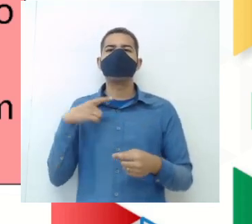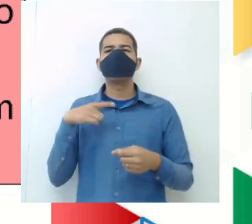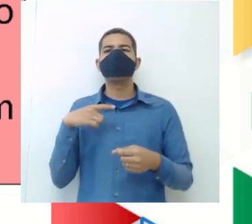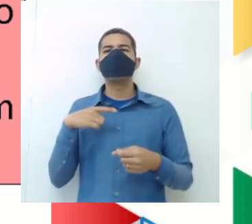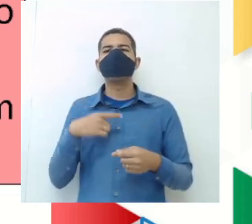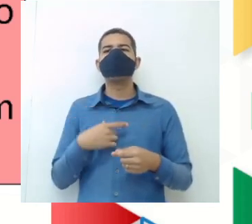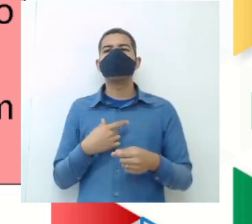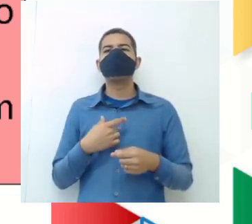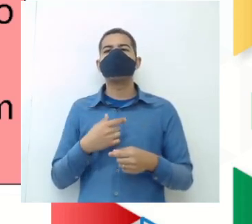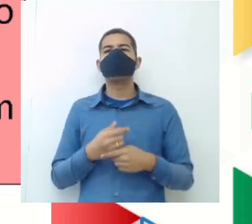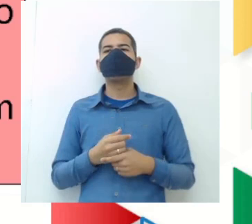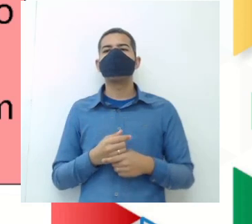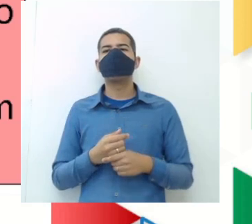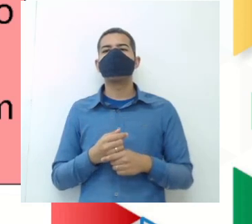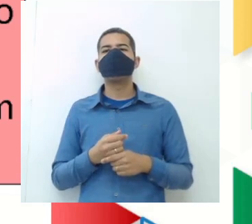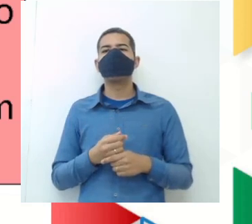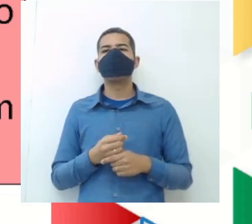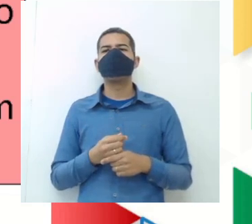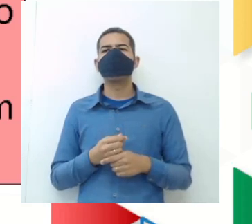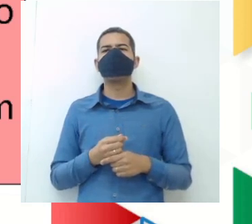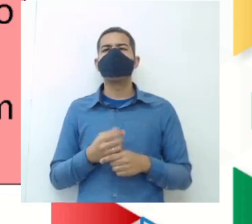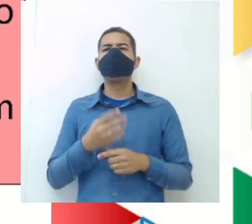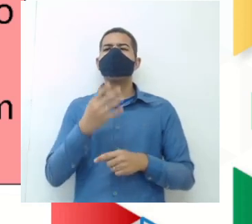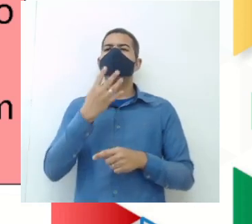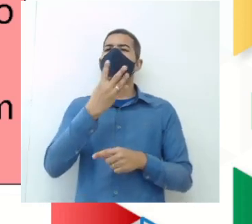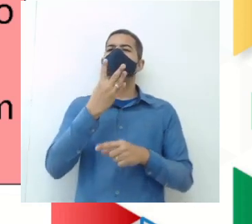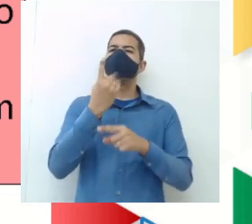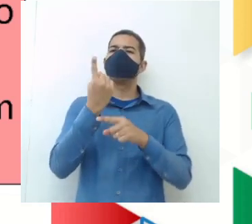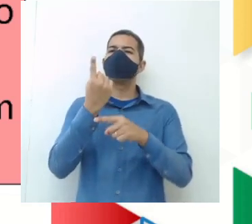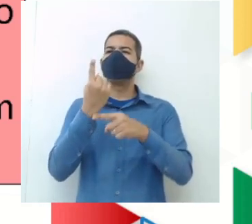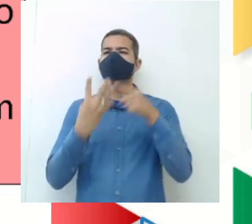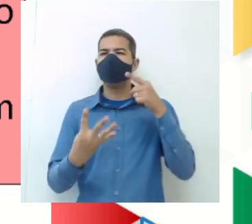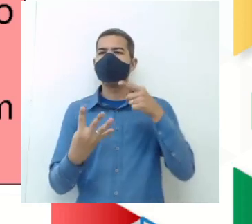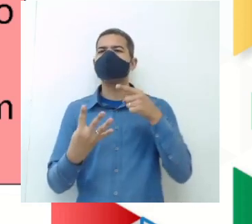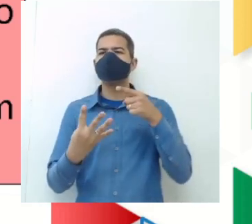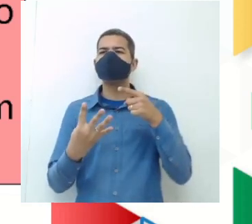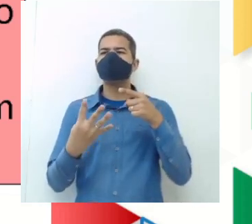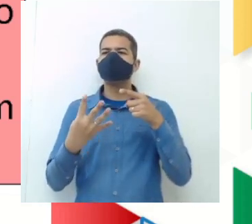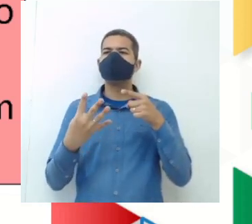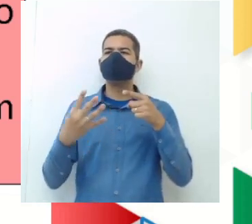de trigo, 2 3/4 de xícara de chá de açúcar, 2